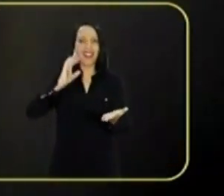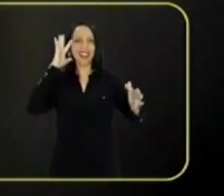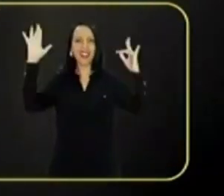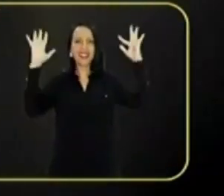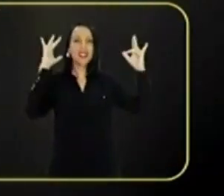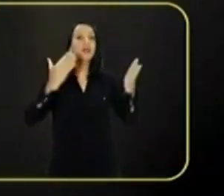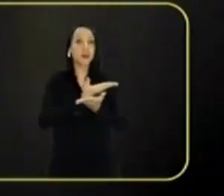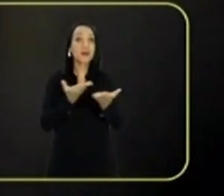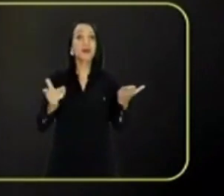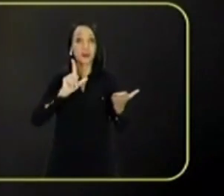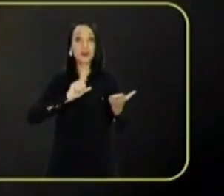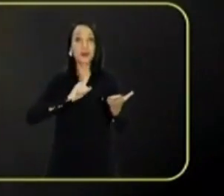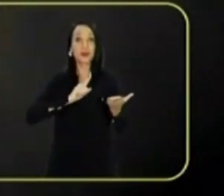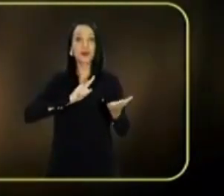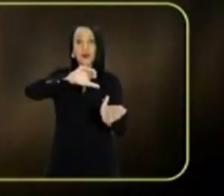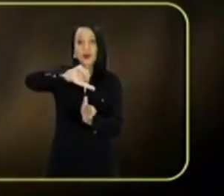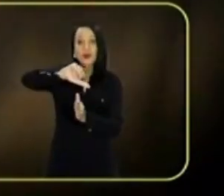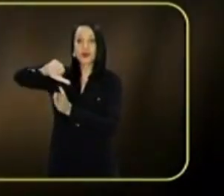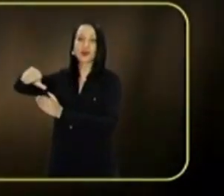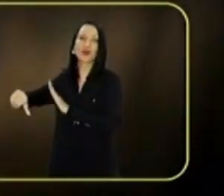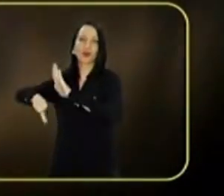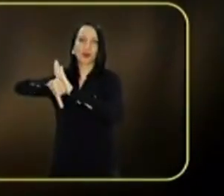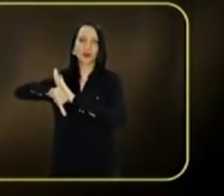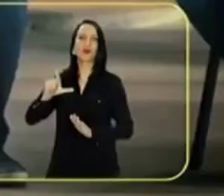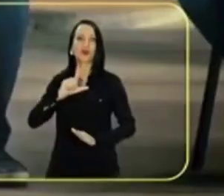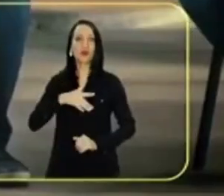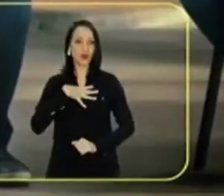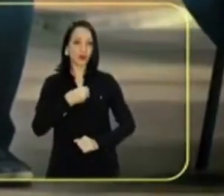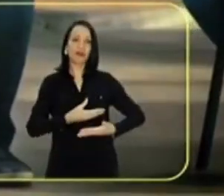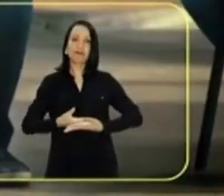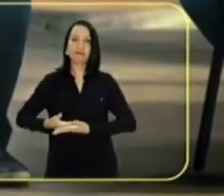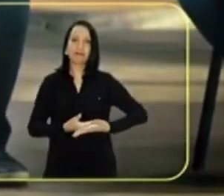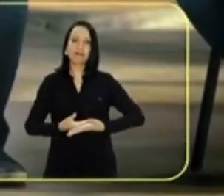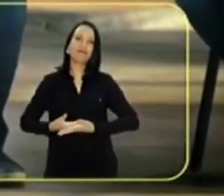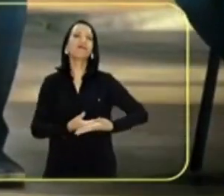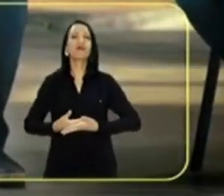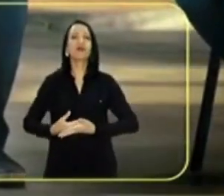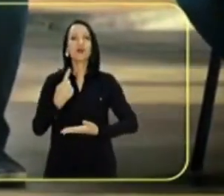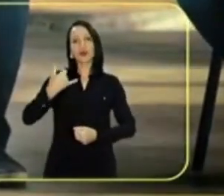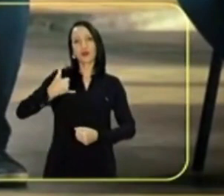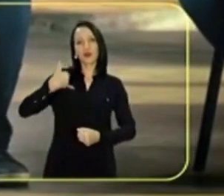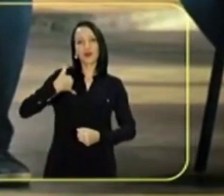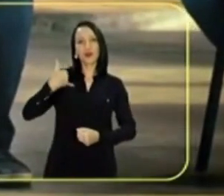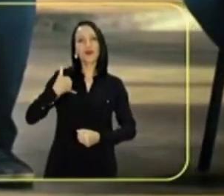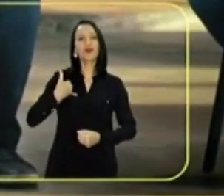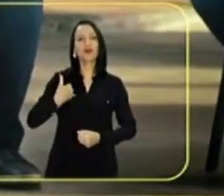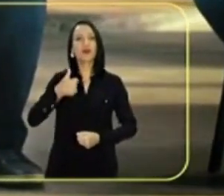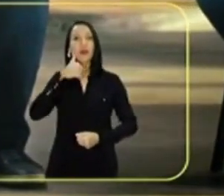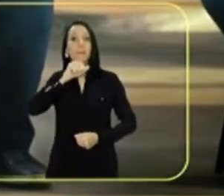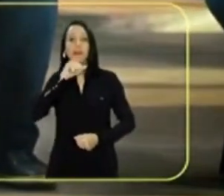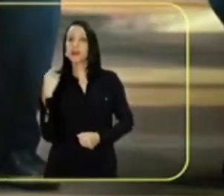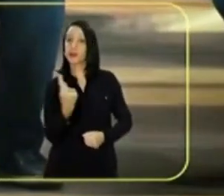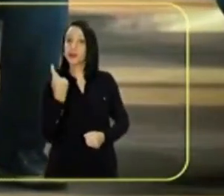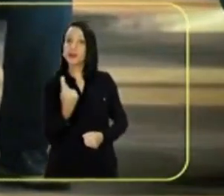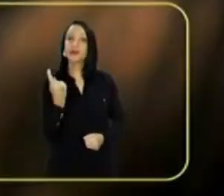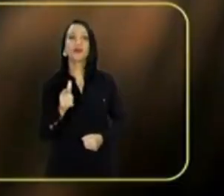você está dando perspectiva, né? Você está afastando ele do crime. Eu tenho um filhinho, né? Um Vicente, que ele tem um ano. E eu sou